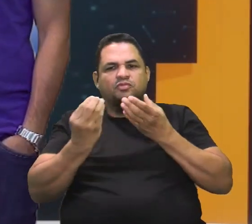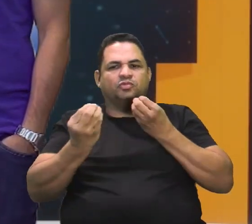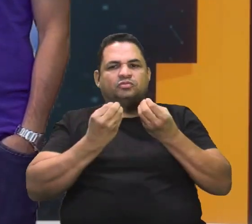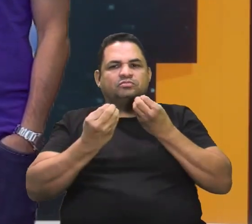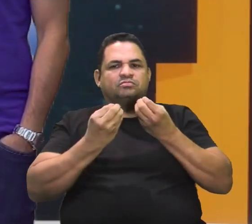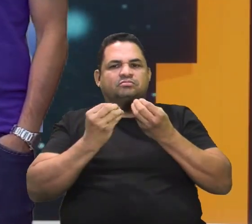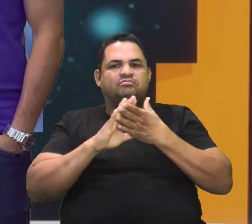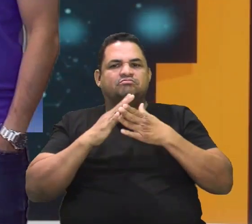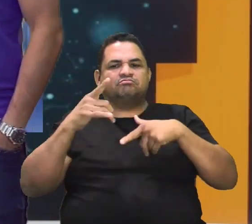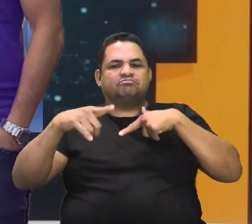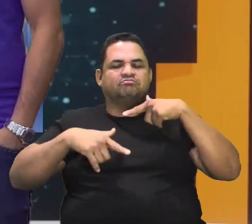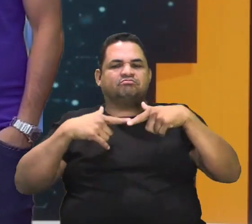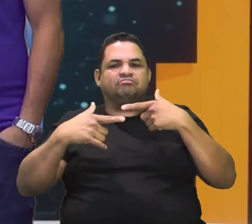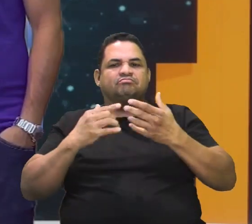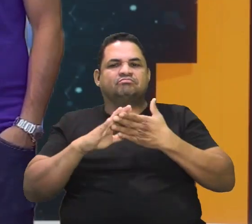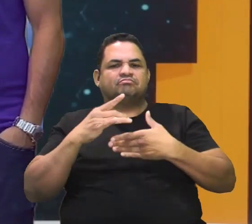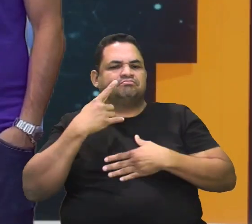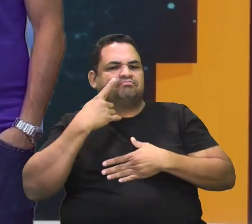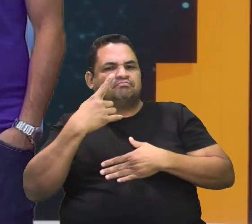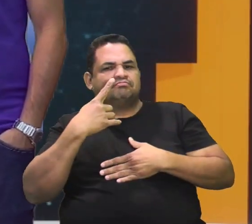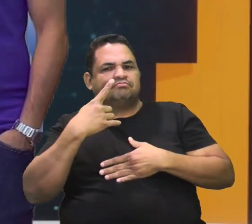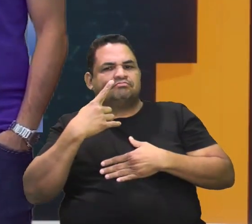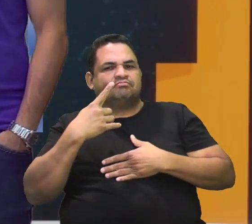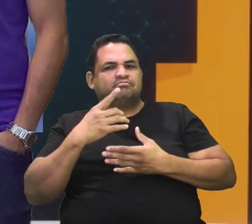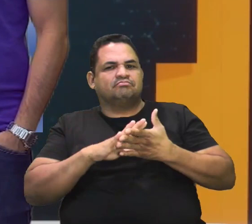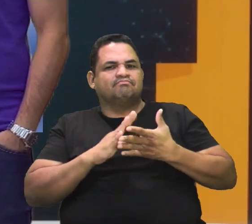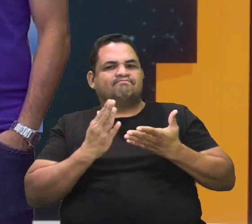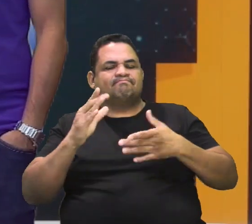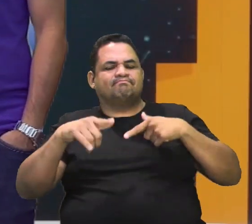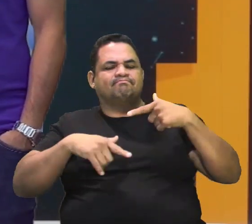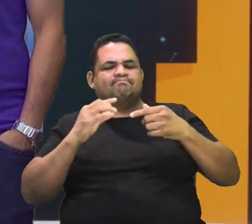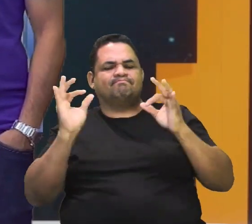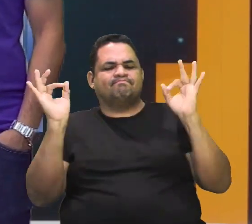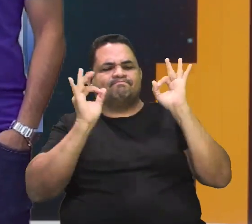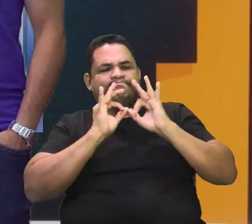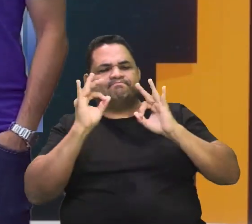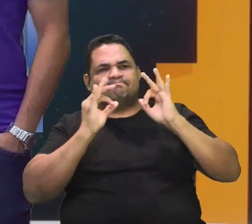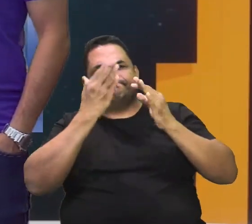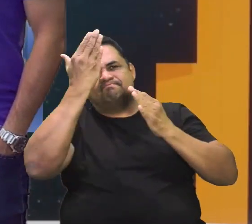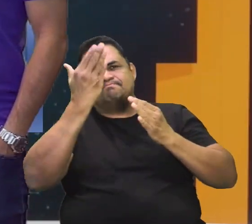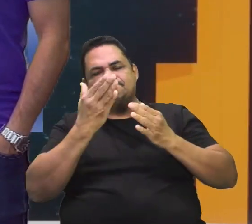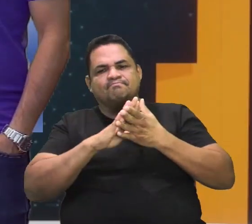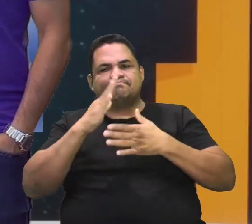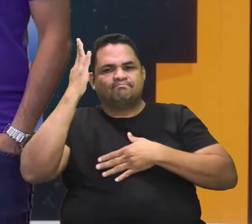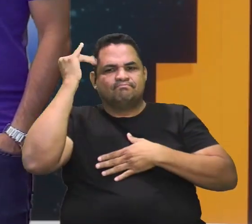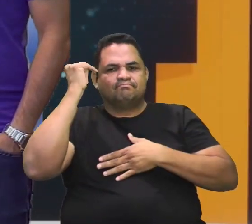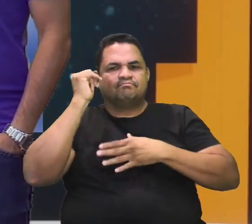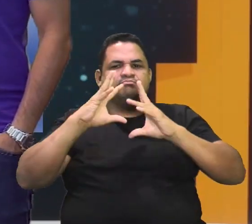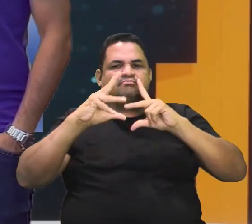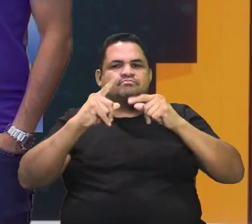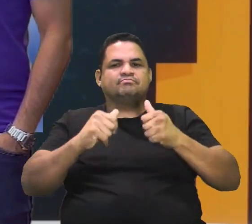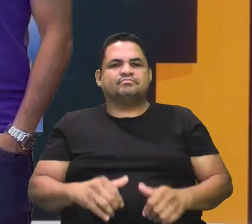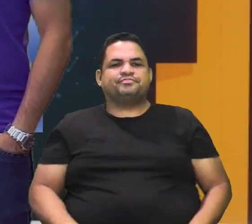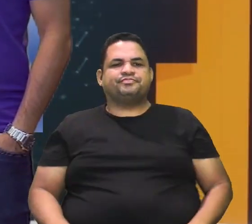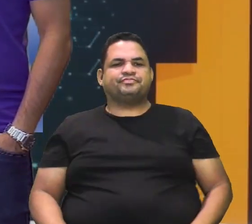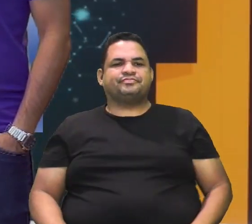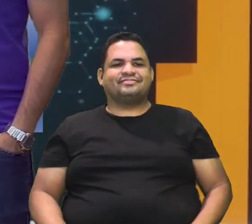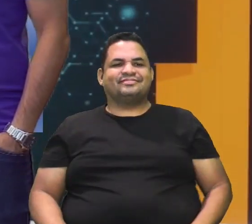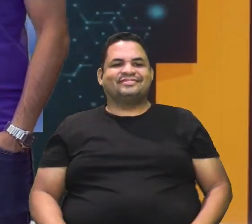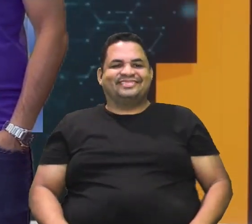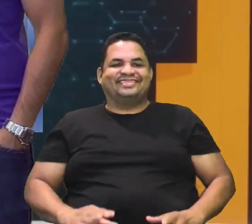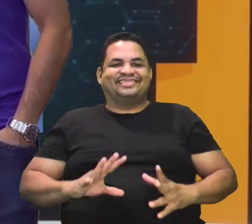que não seria o serviço? Porque tu olha o serviço do cara assim, tu olha, que serviço maravilhoso, que negócio perfeito. E ele sabe tudo de cor. E